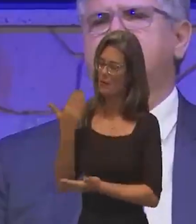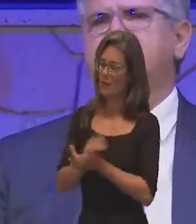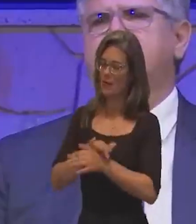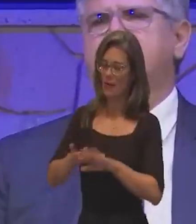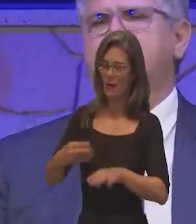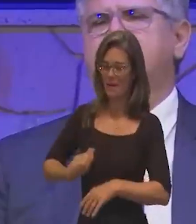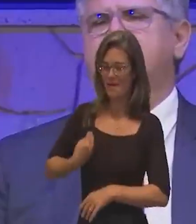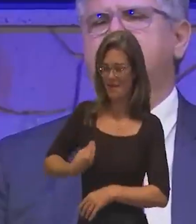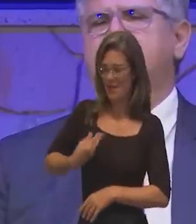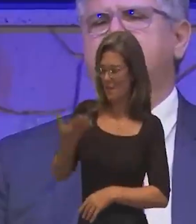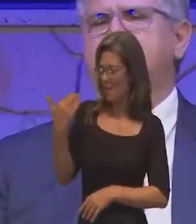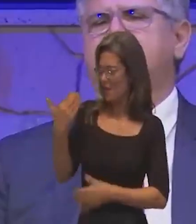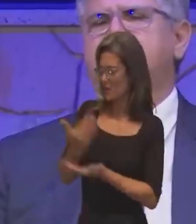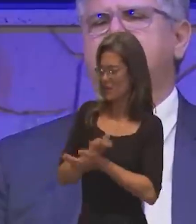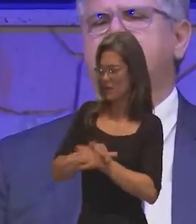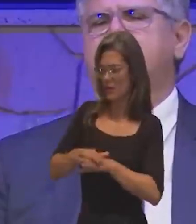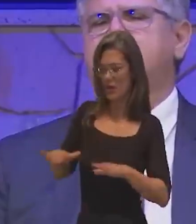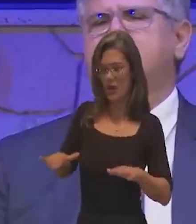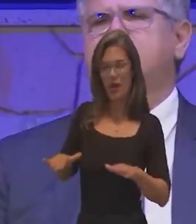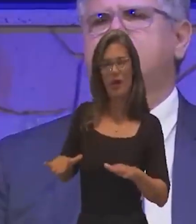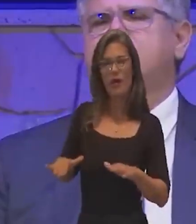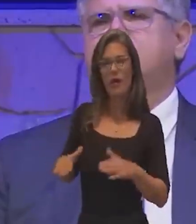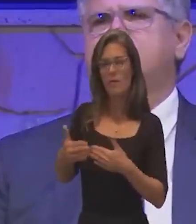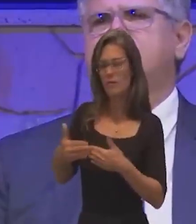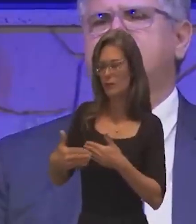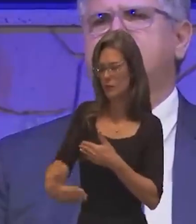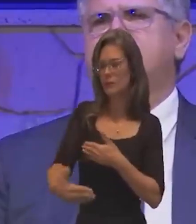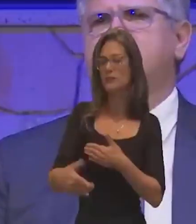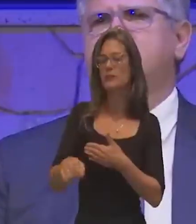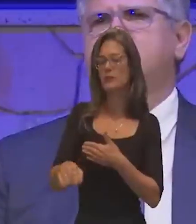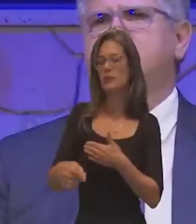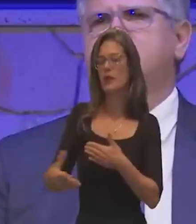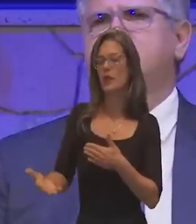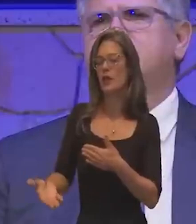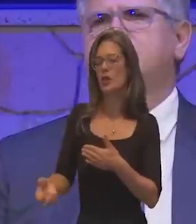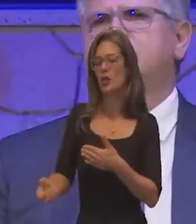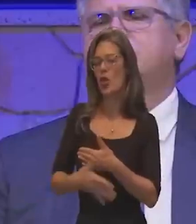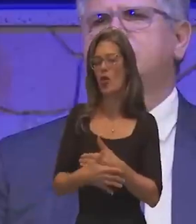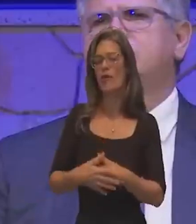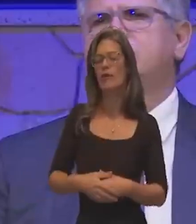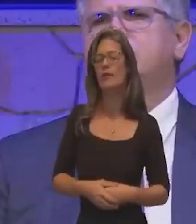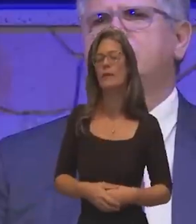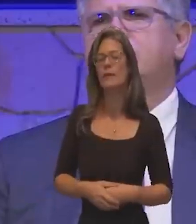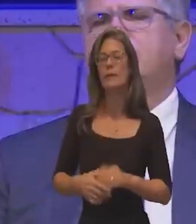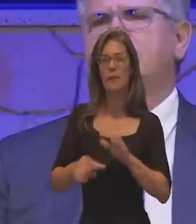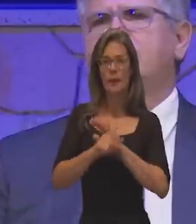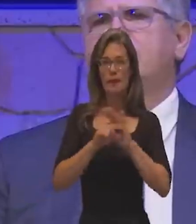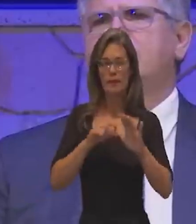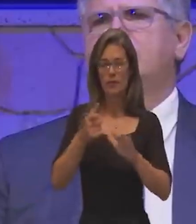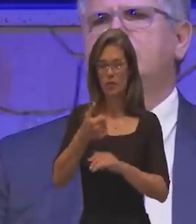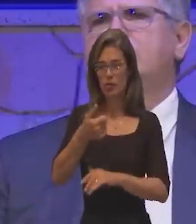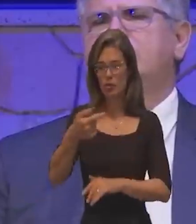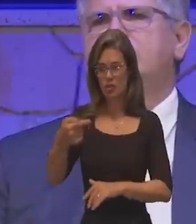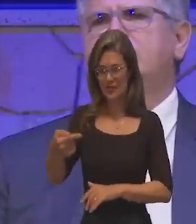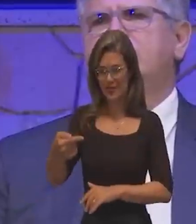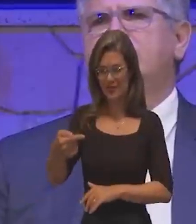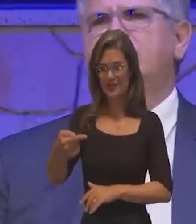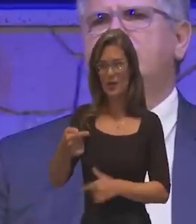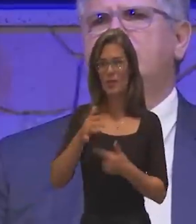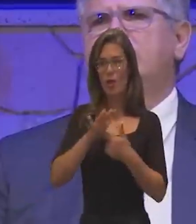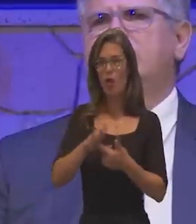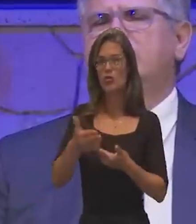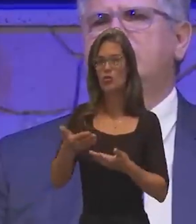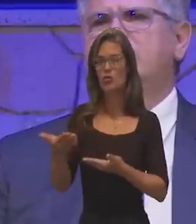E essa passagem do capítulo 5, verso 17, é um convite para